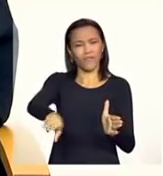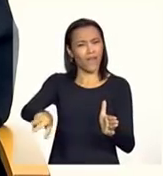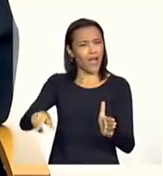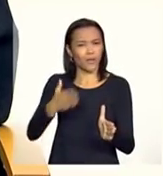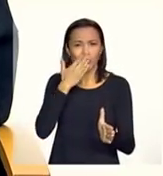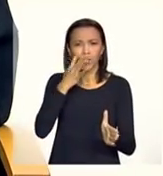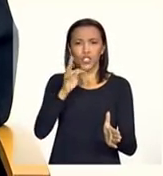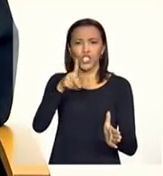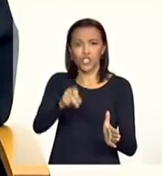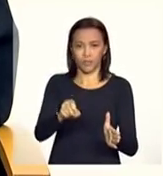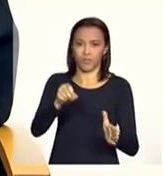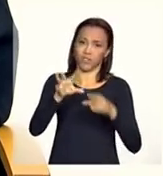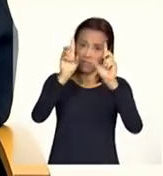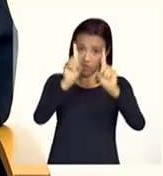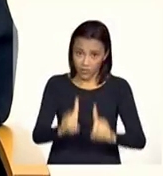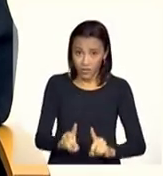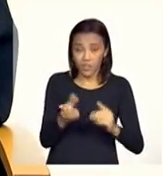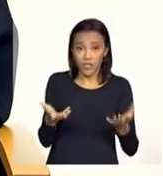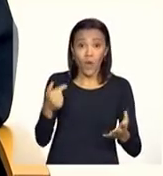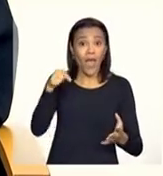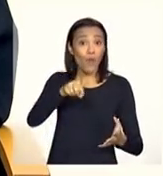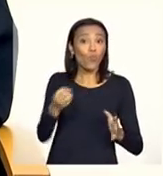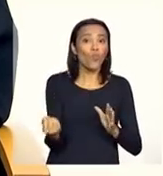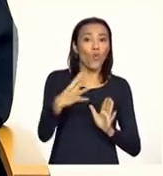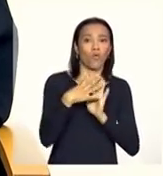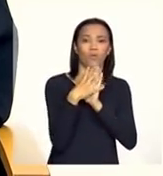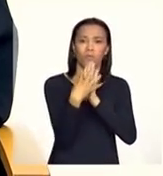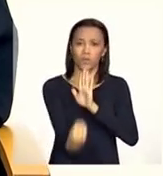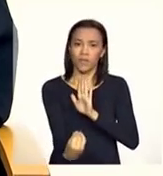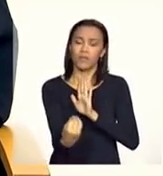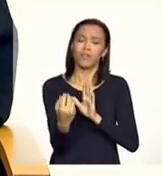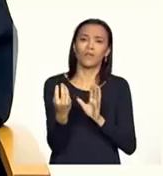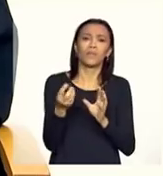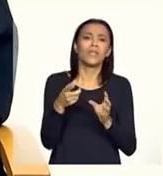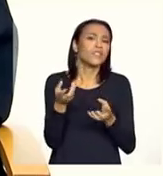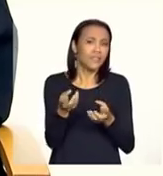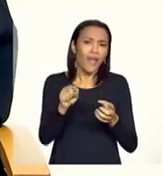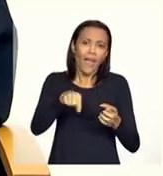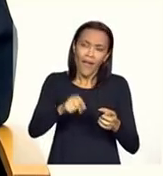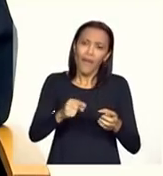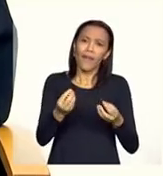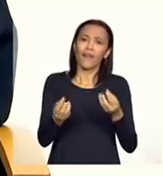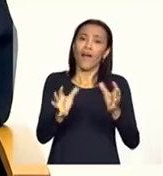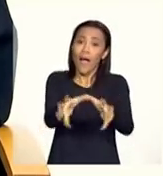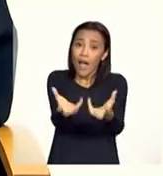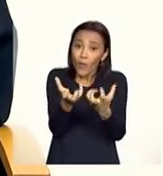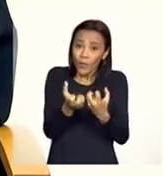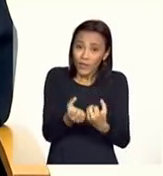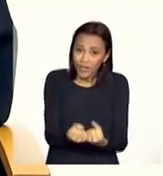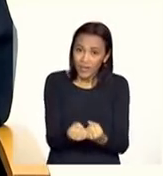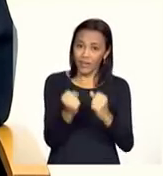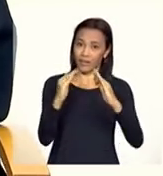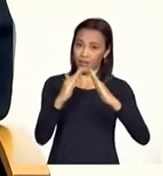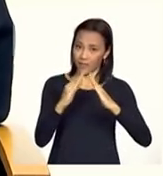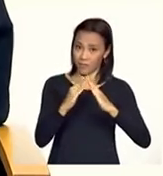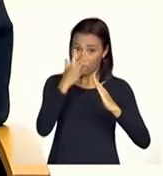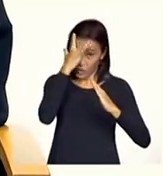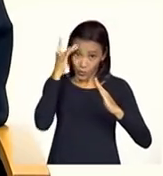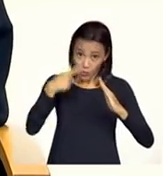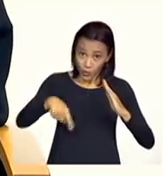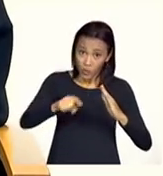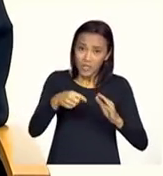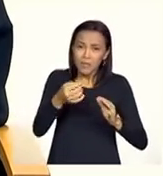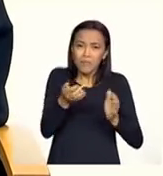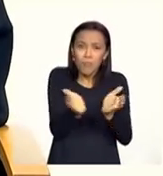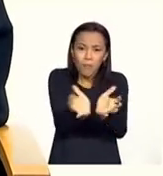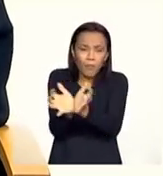juntos. Então, estamos falando desse novo modelo, uma forma mesmo de acolher mais personalizada, em pequenos grupos, que garanta o